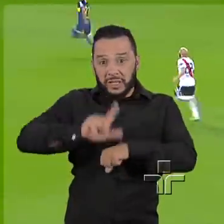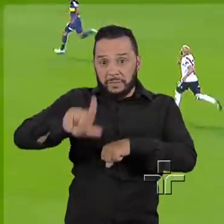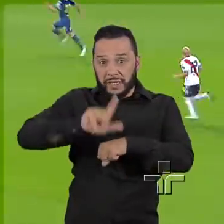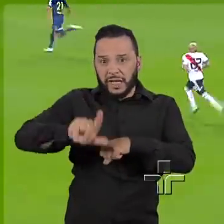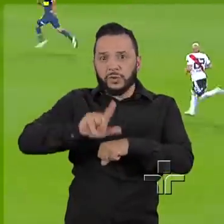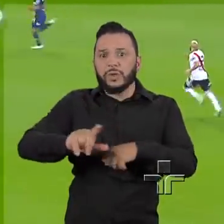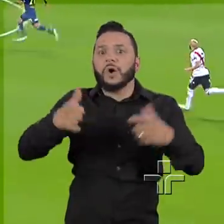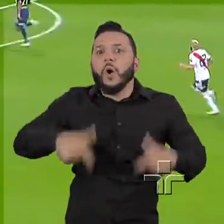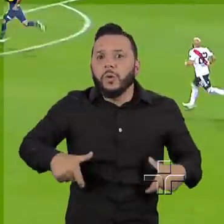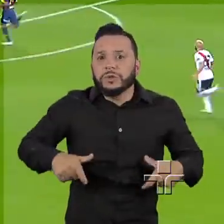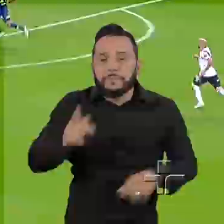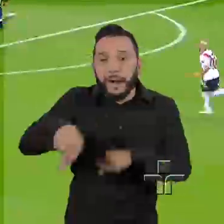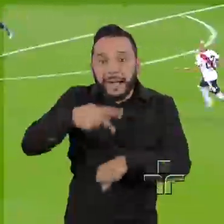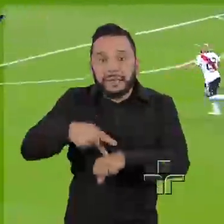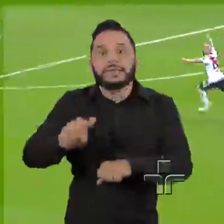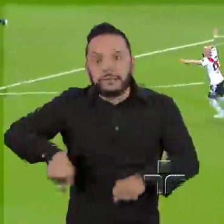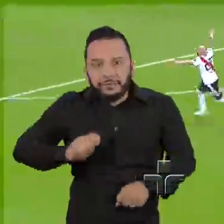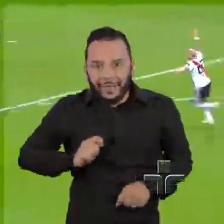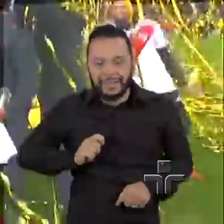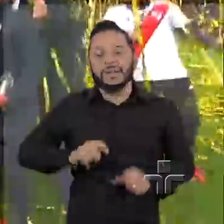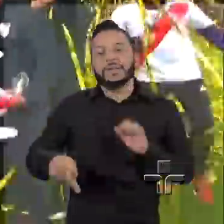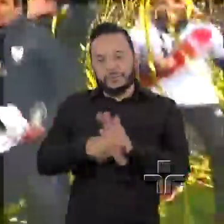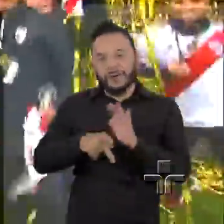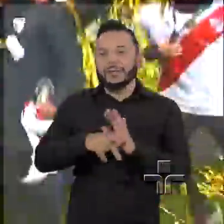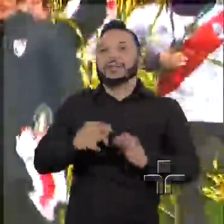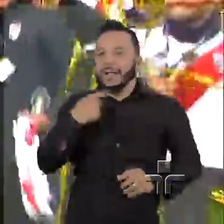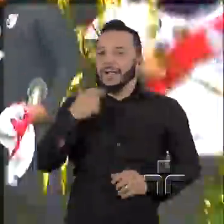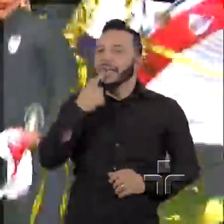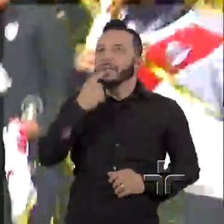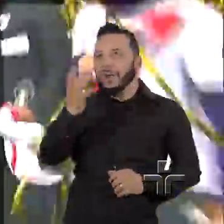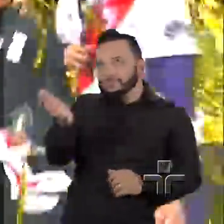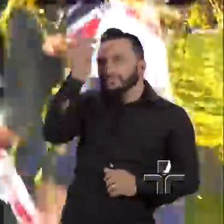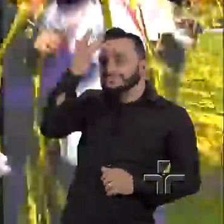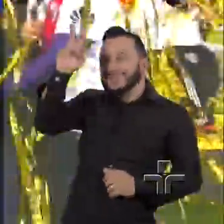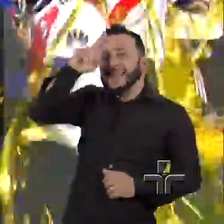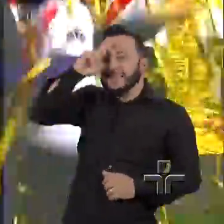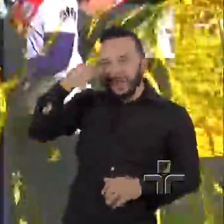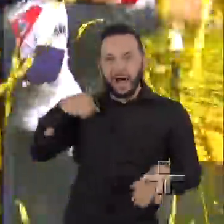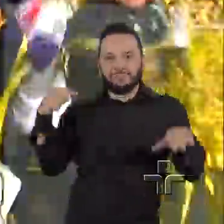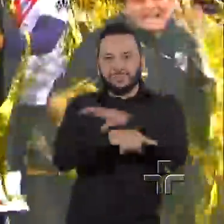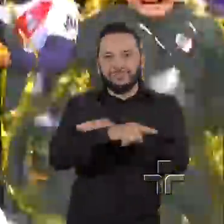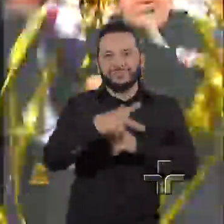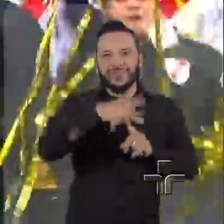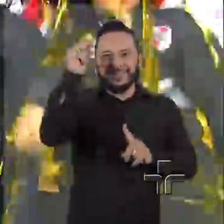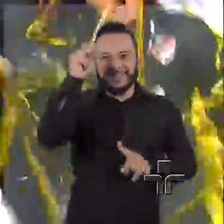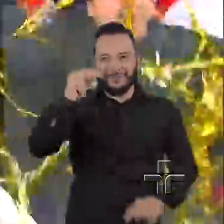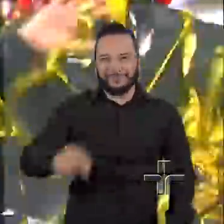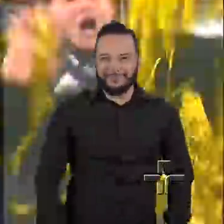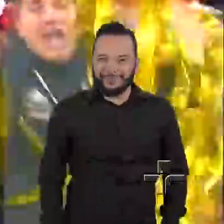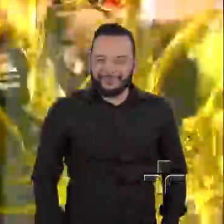mas na Espanha. Os torcedores do River farão mais questão de lembrar.